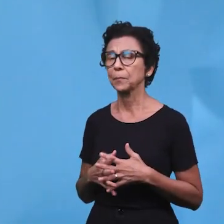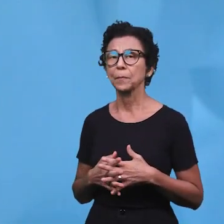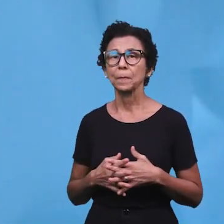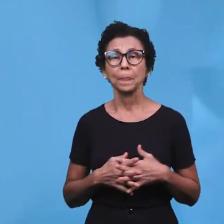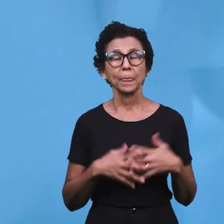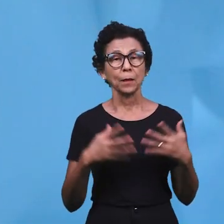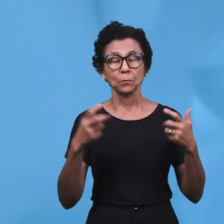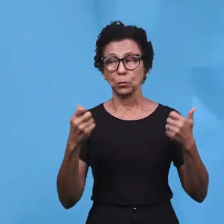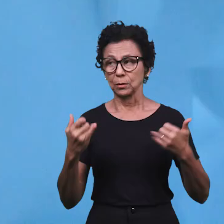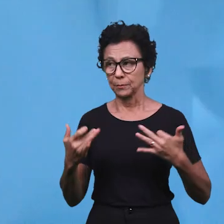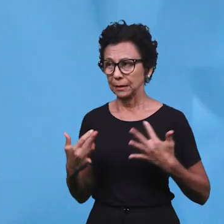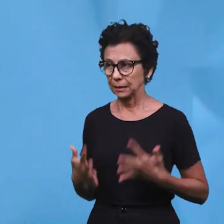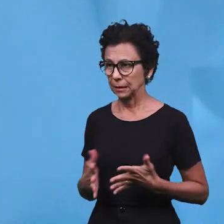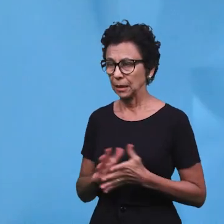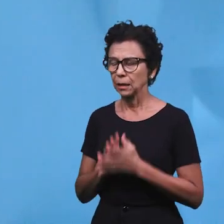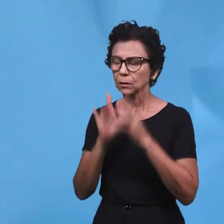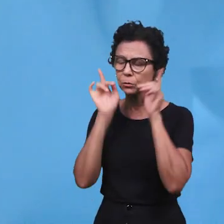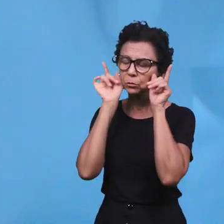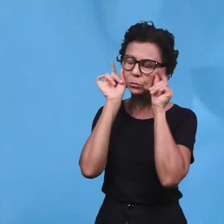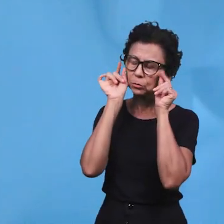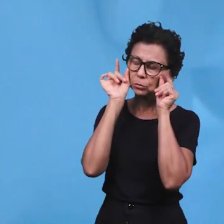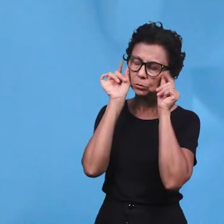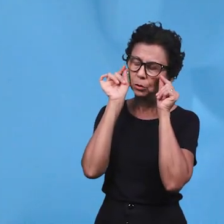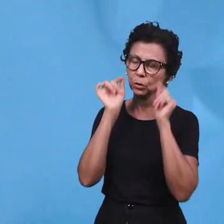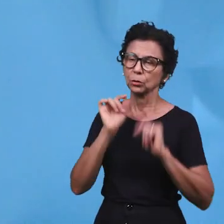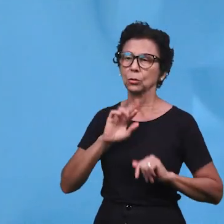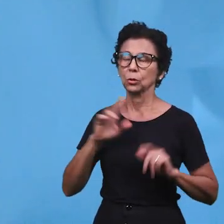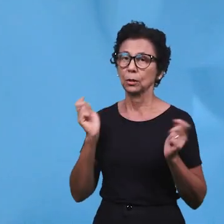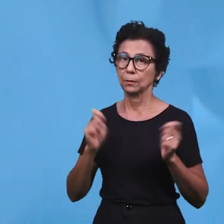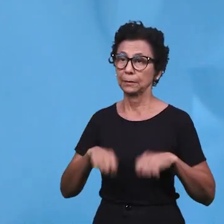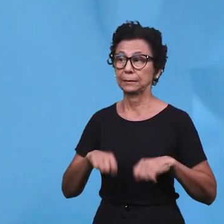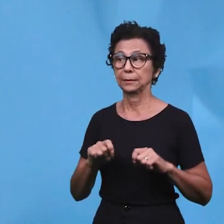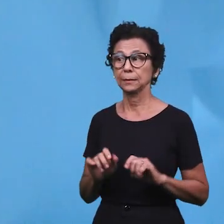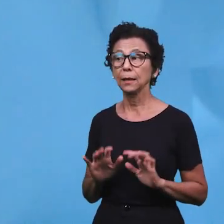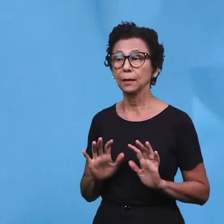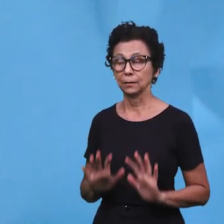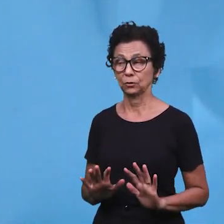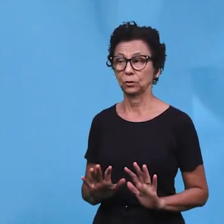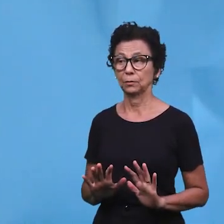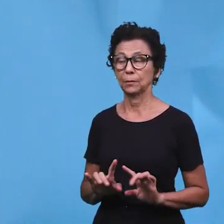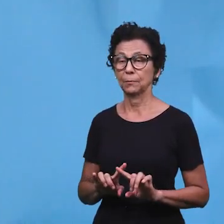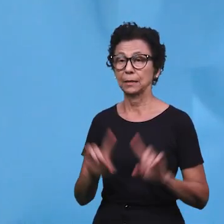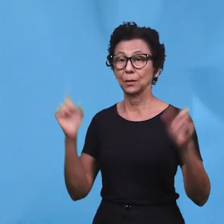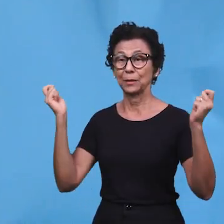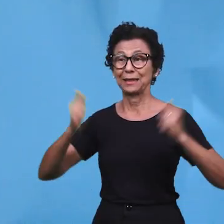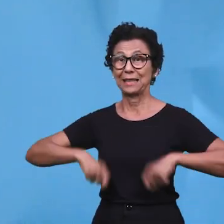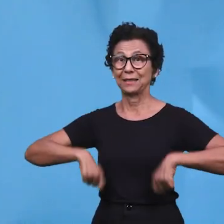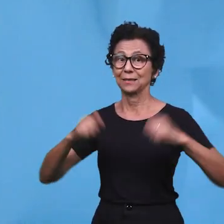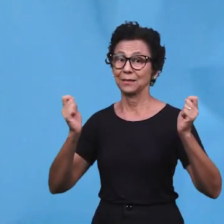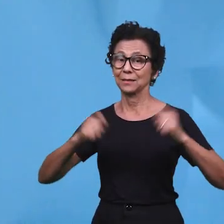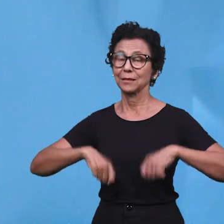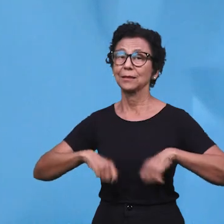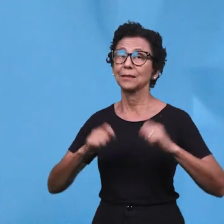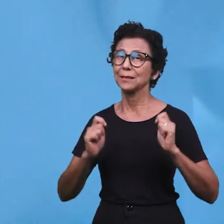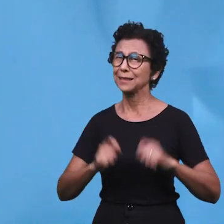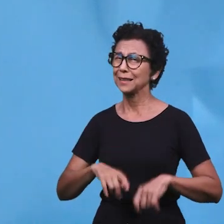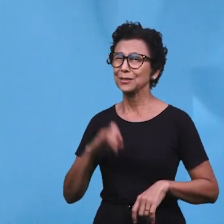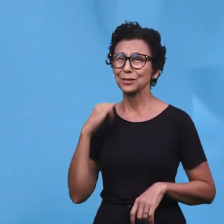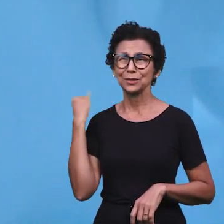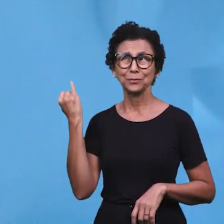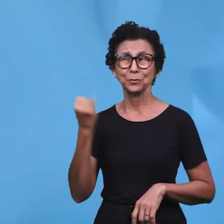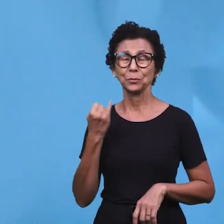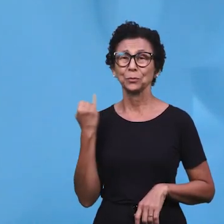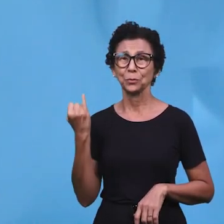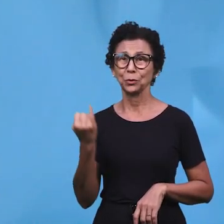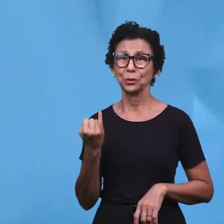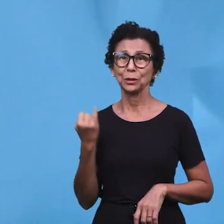eu queria dizer que o sono, ele não é uma capacidade, é uma necessidade, né? É uma necessidade